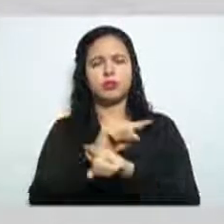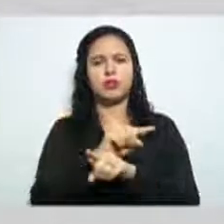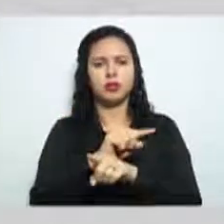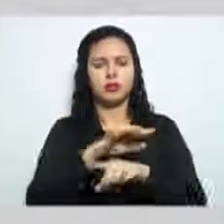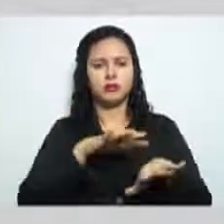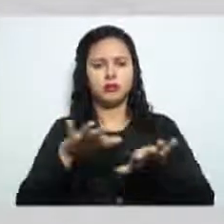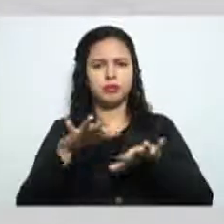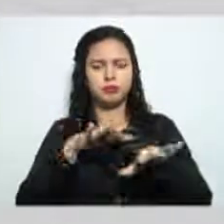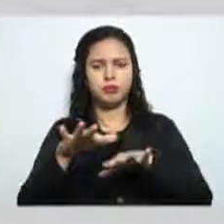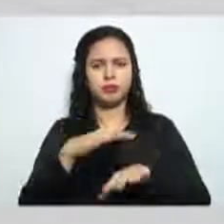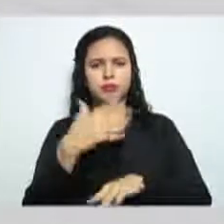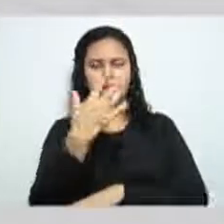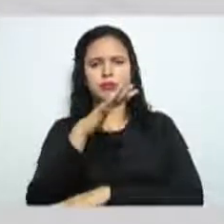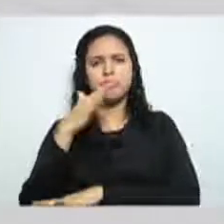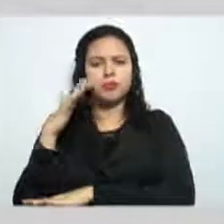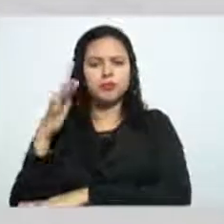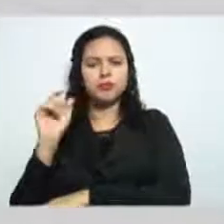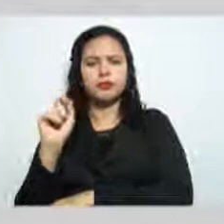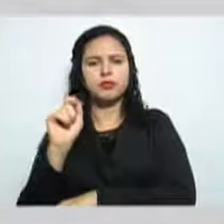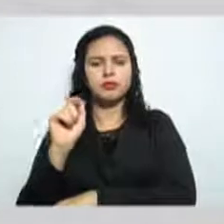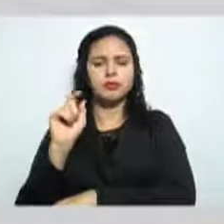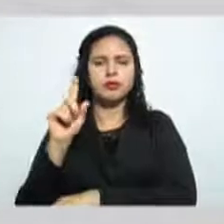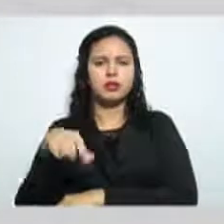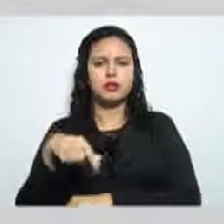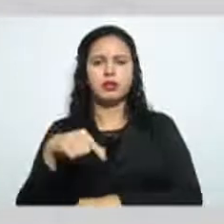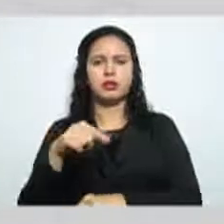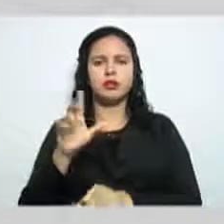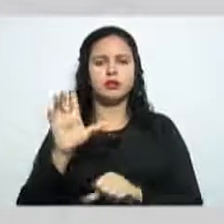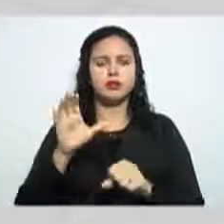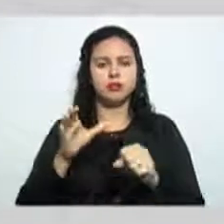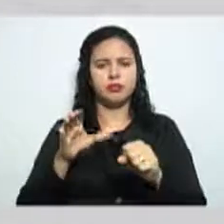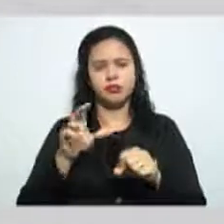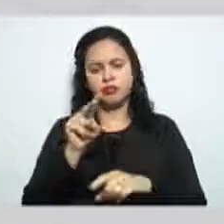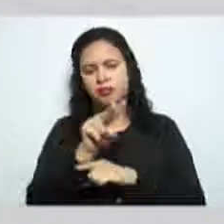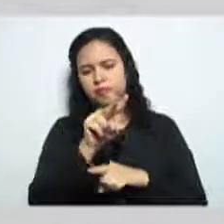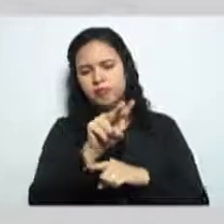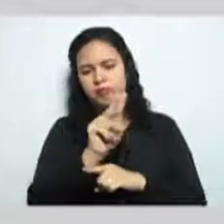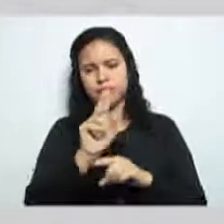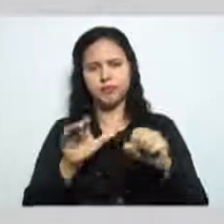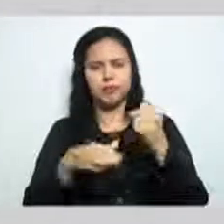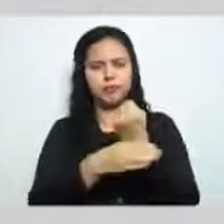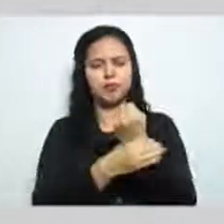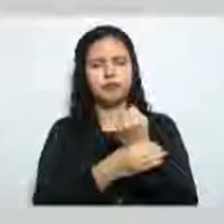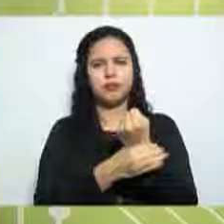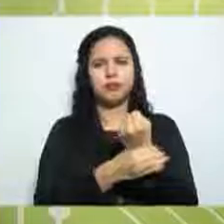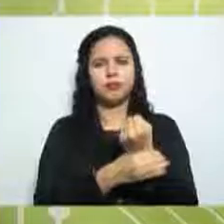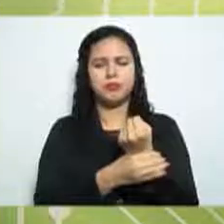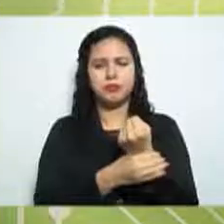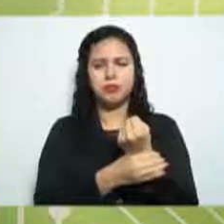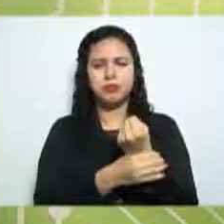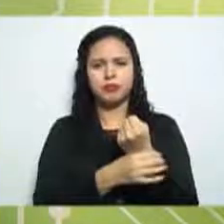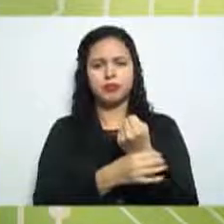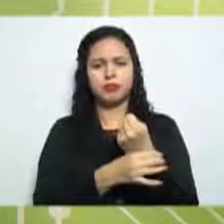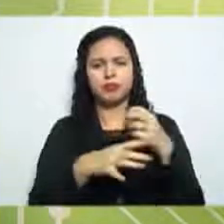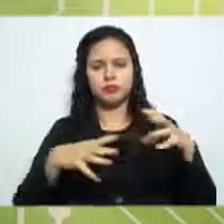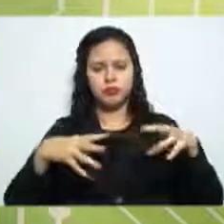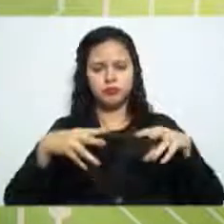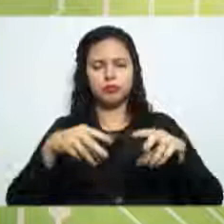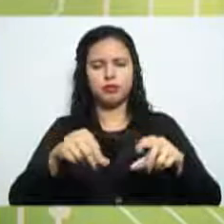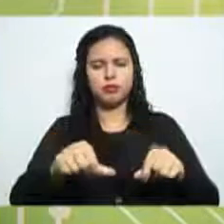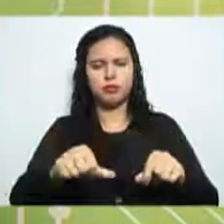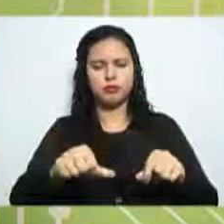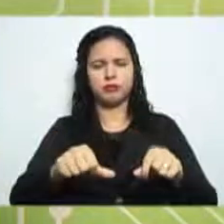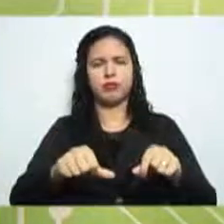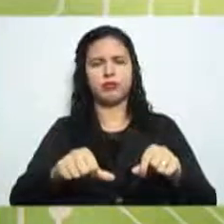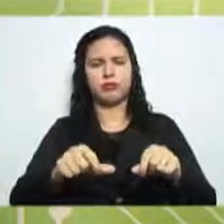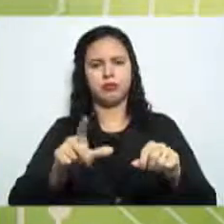de preservação, que é a proteção das nossas reservas. O nosso estado tem reservas naturais, tem reservas indígenas, porque apesar de que a gente tem